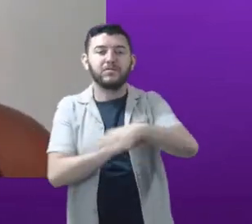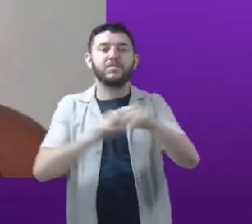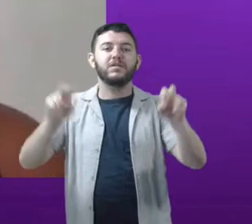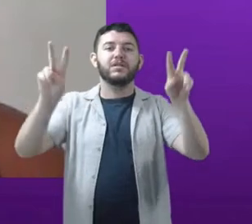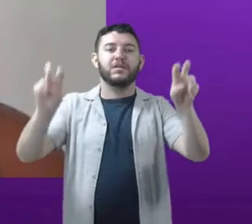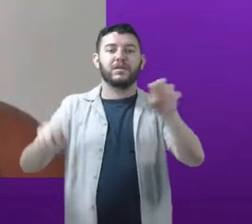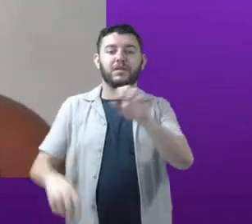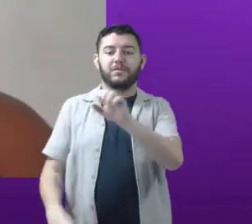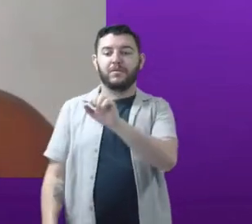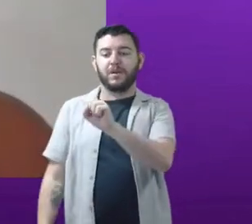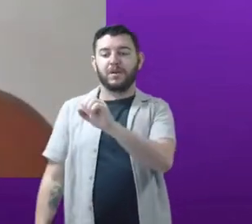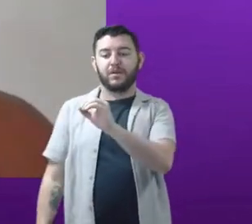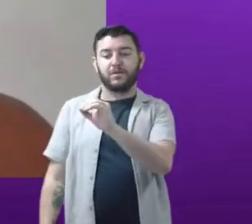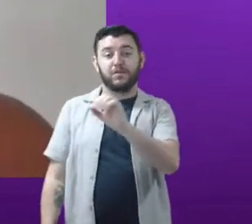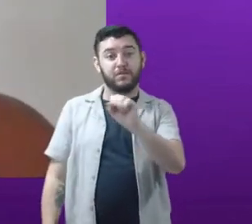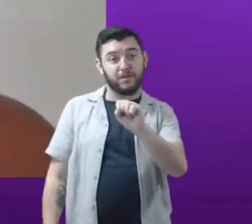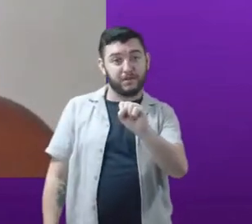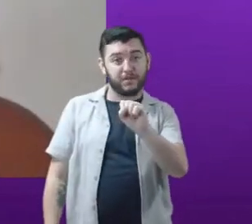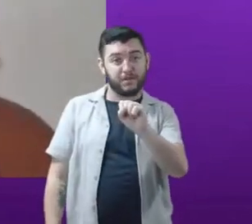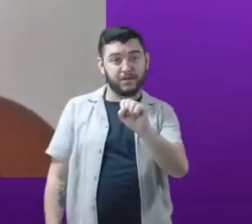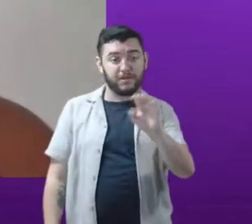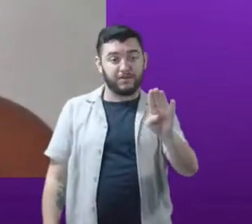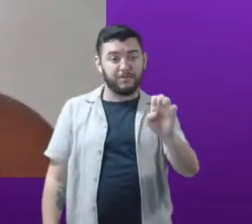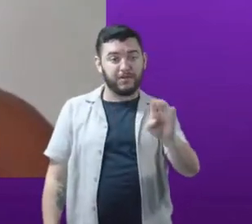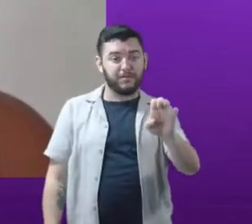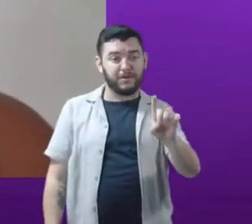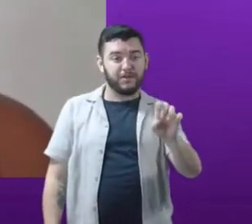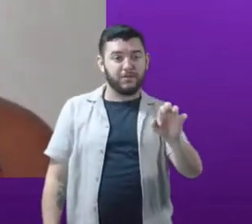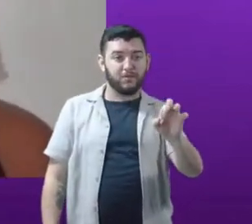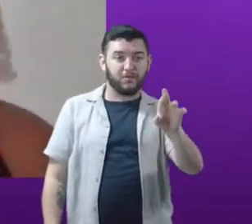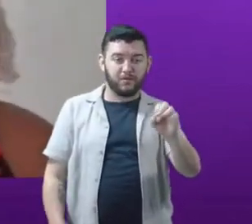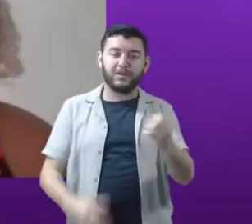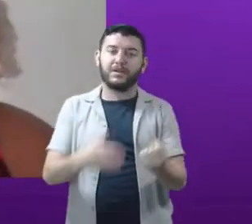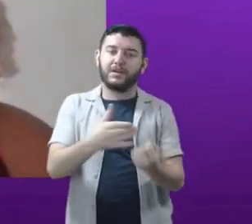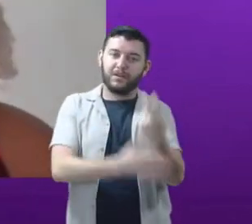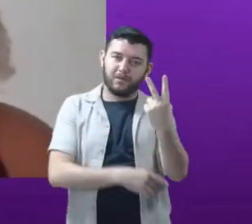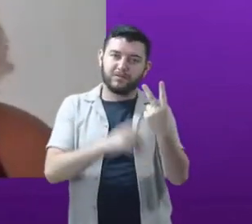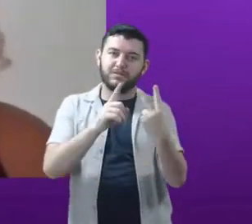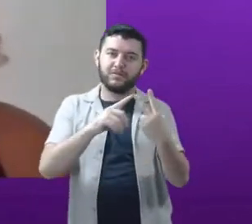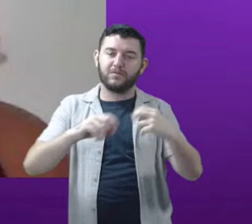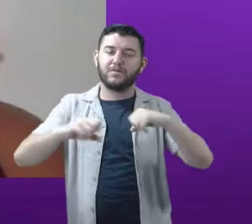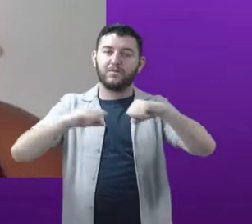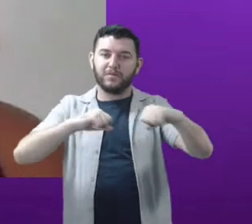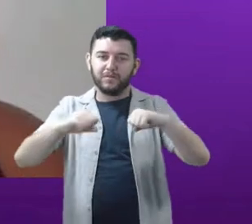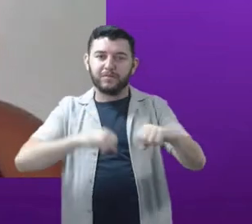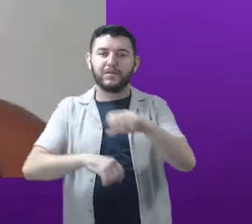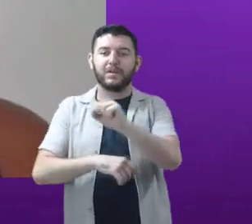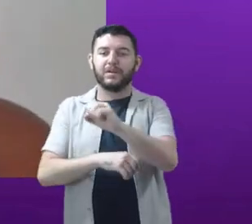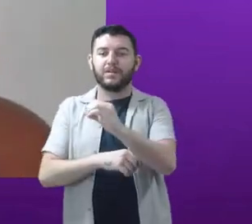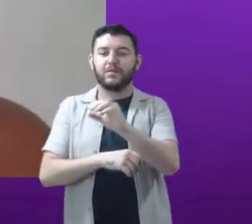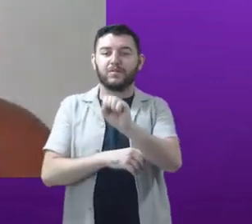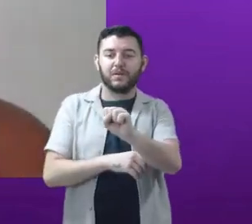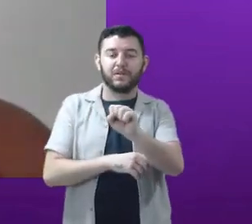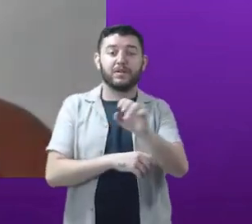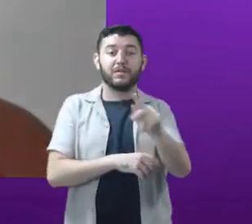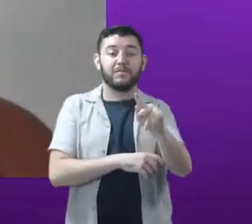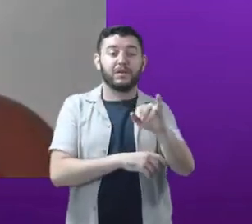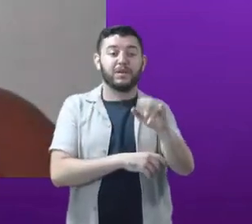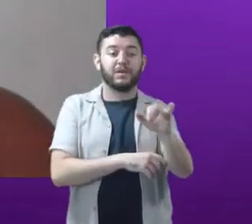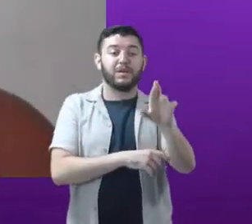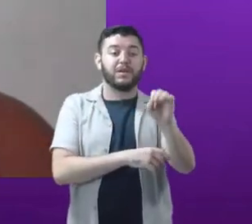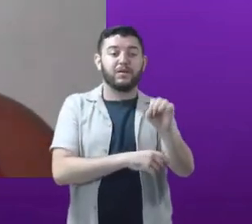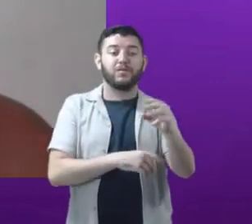SOS Bebedouro. Depois surgiu o SOS Pinheiro e depois surge o movimento unificado de vítimas da